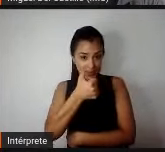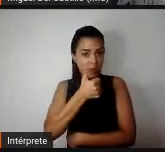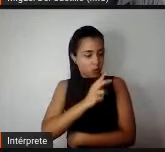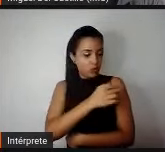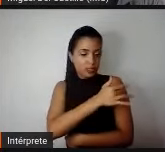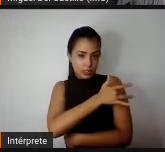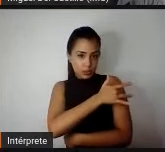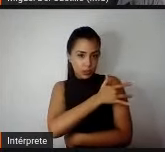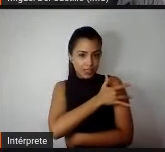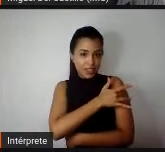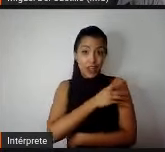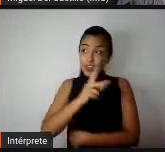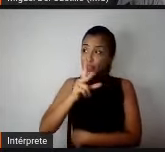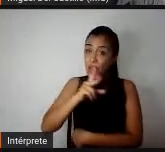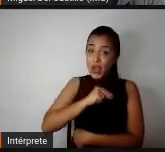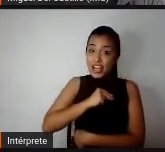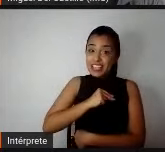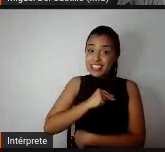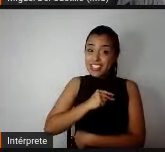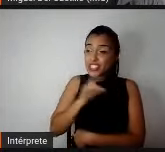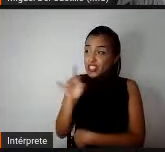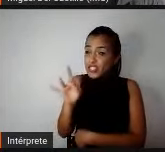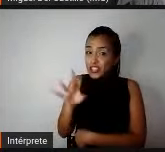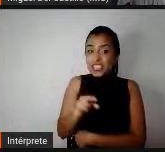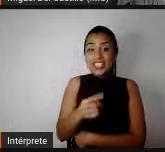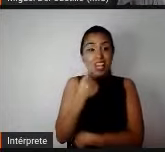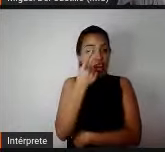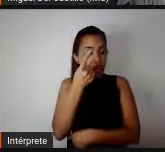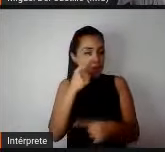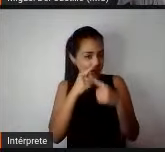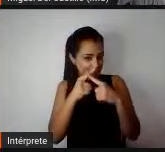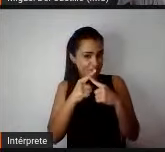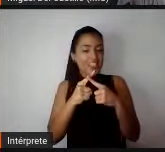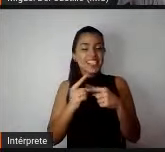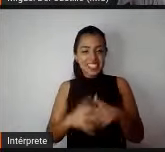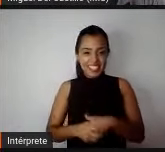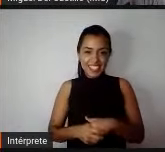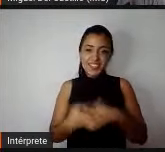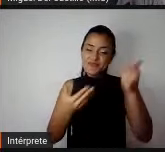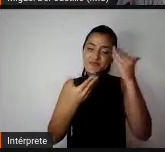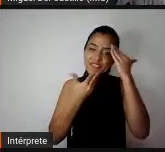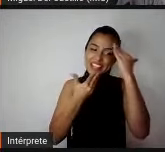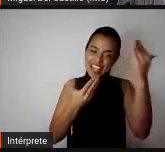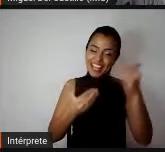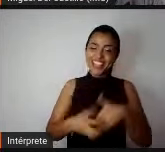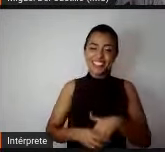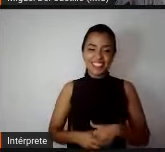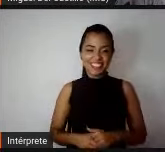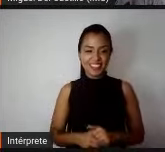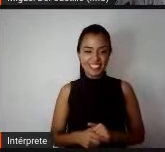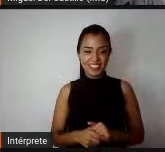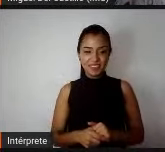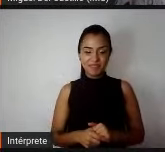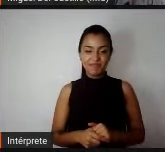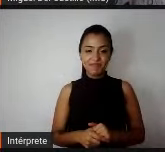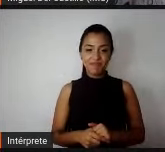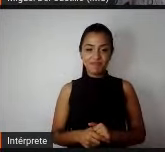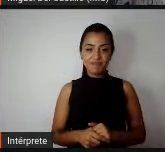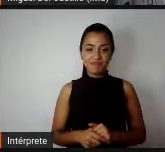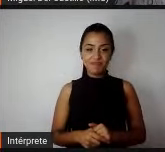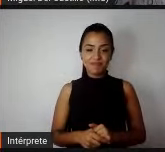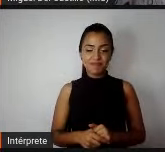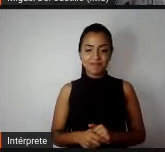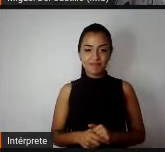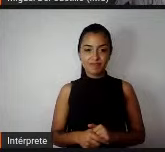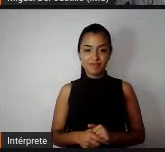vendo? É impossível, não. Segunda dose eles avisam. Daí 3 a 4 semanas. Olha, muito tá? Obrigada, viu? Eles avisam. Vocês papel não preenchem tá nada certo, aqui? Tá